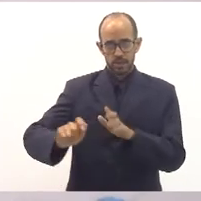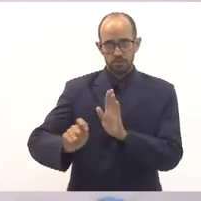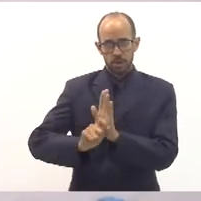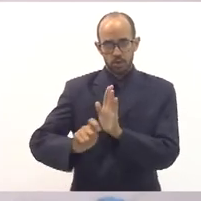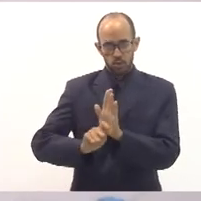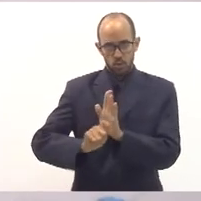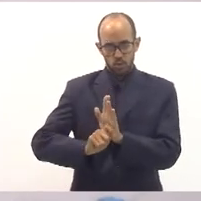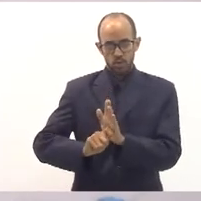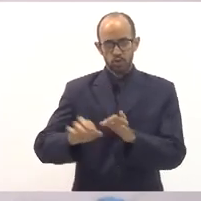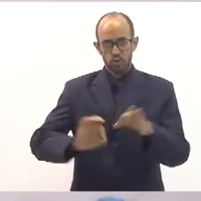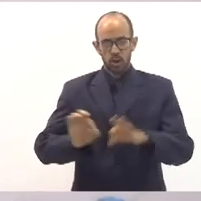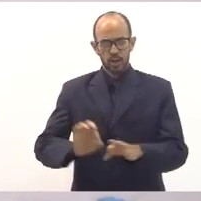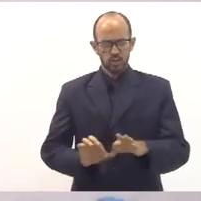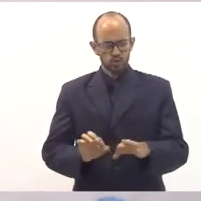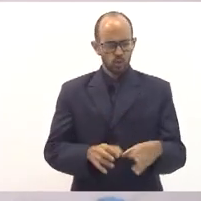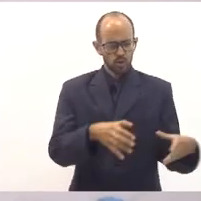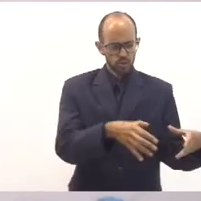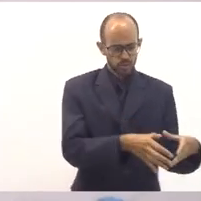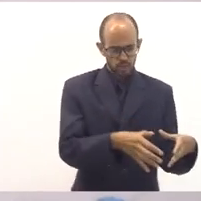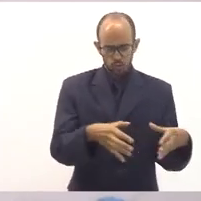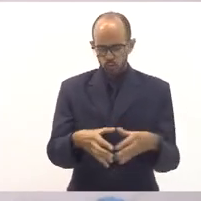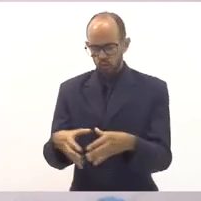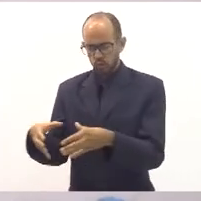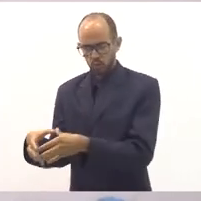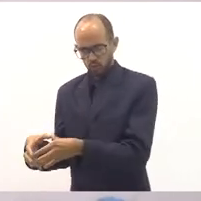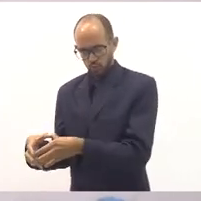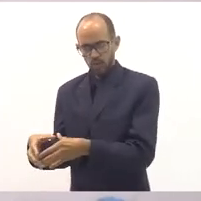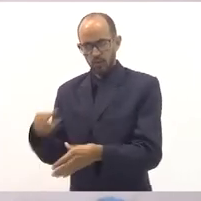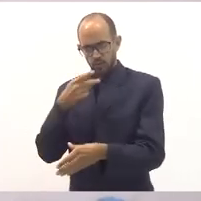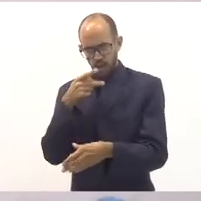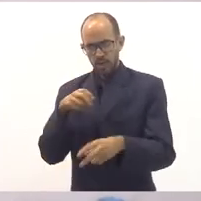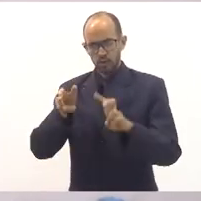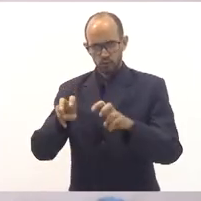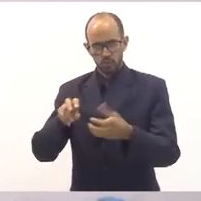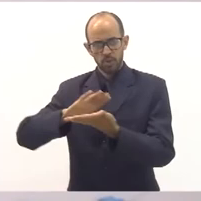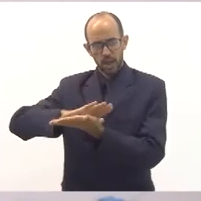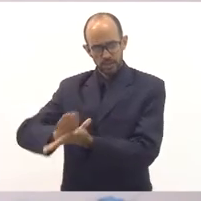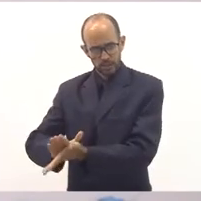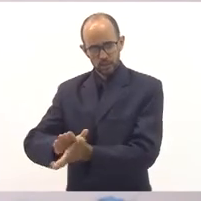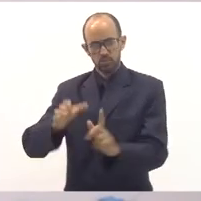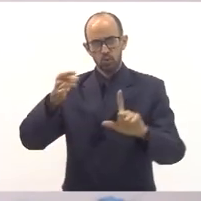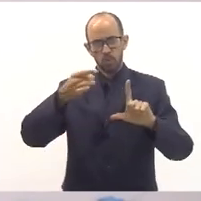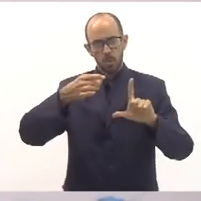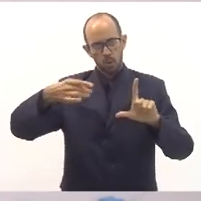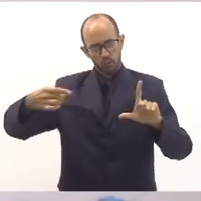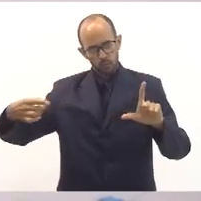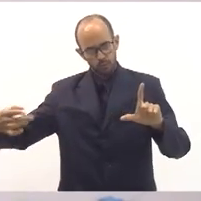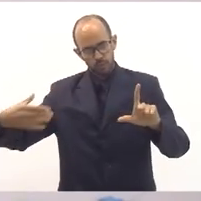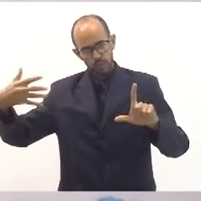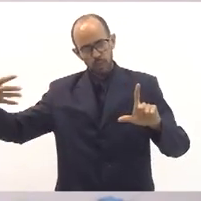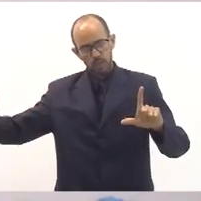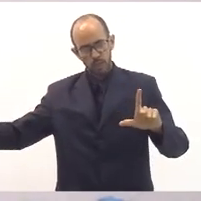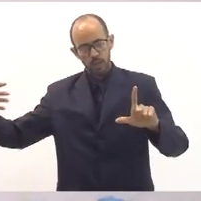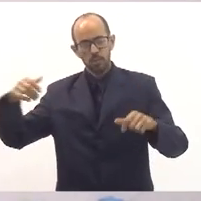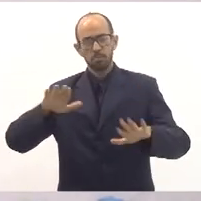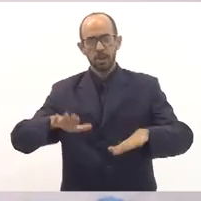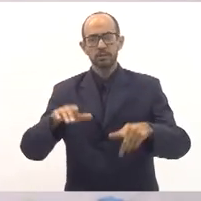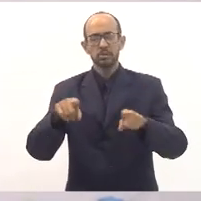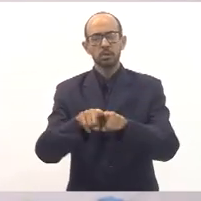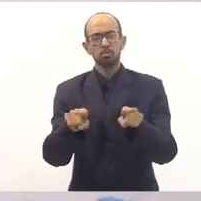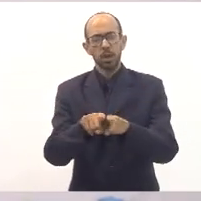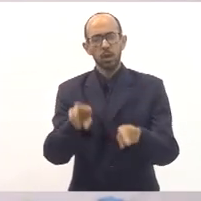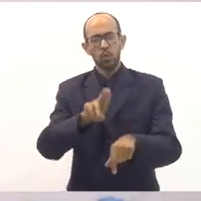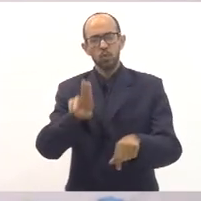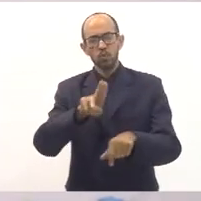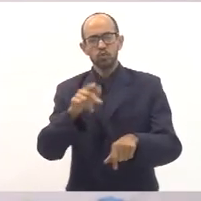alas alas que vão tratar de temas como racismo como homofobia mas também sobre o uso de outras